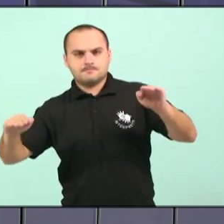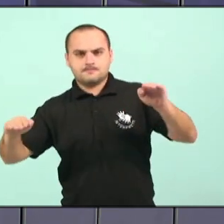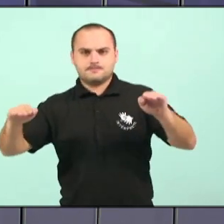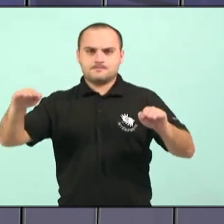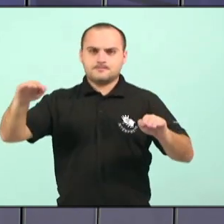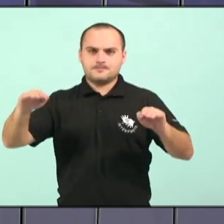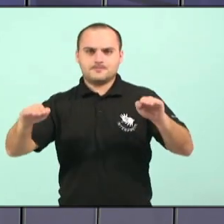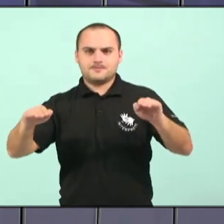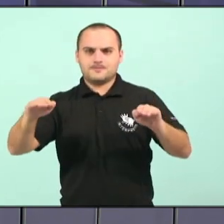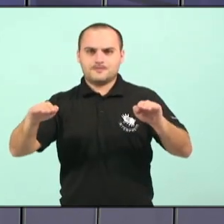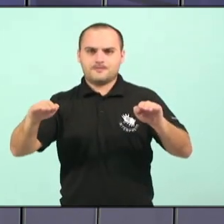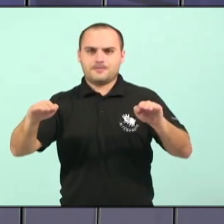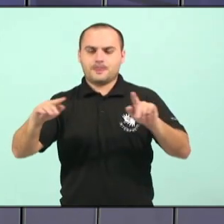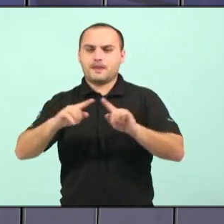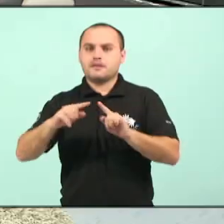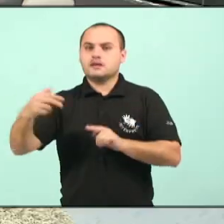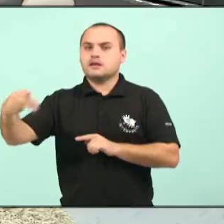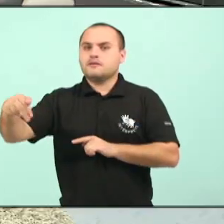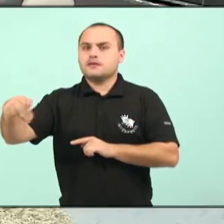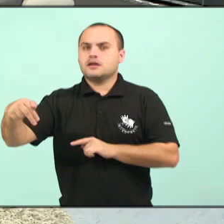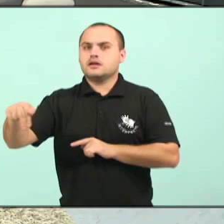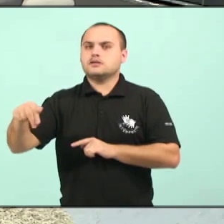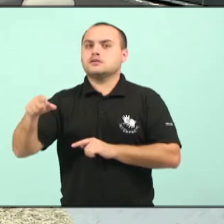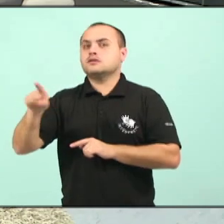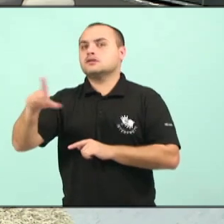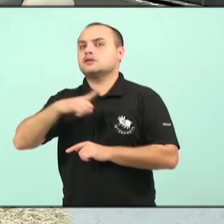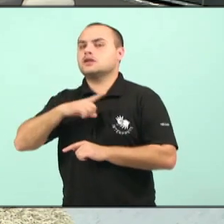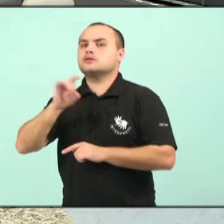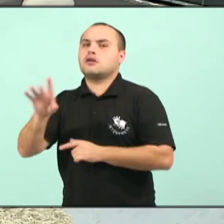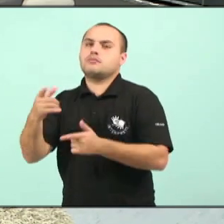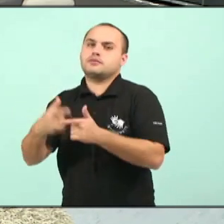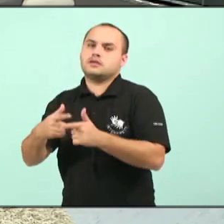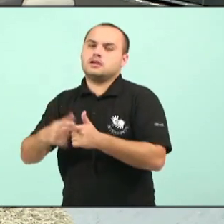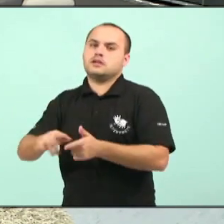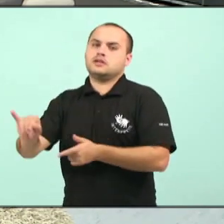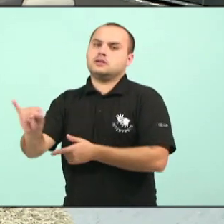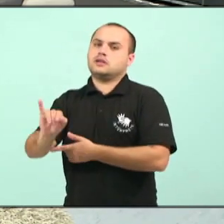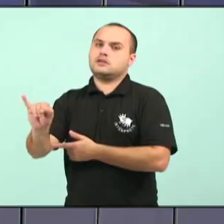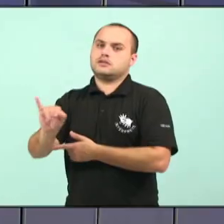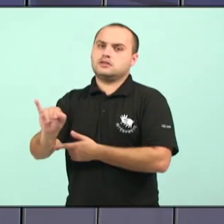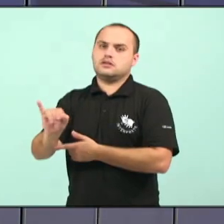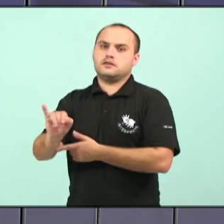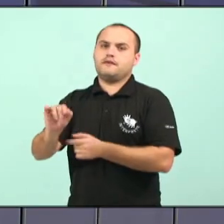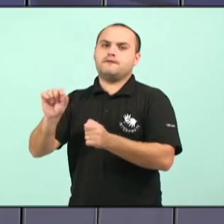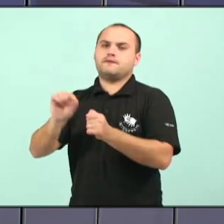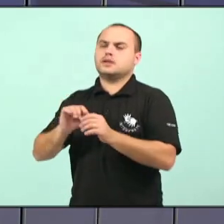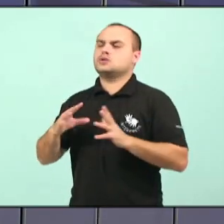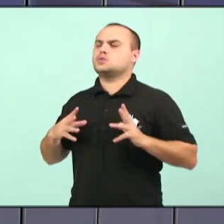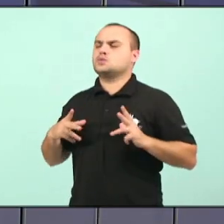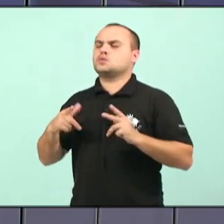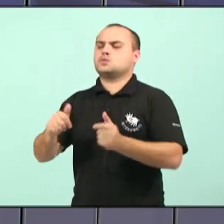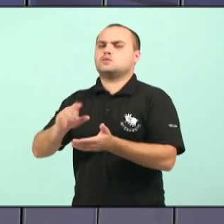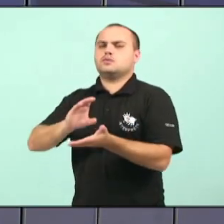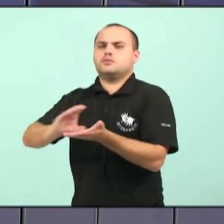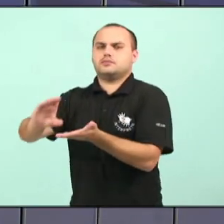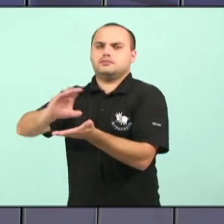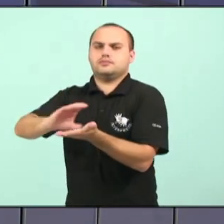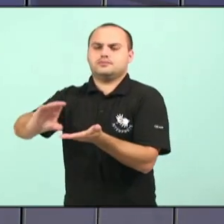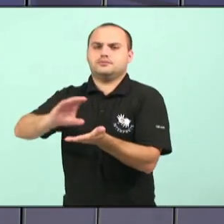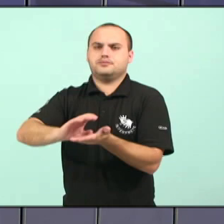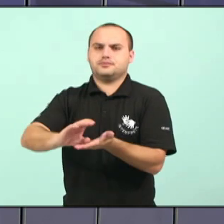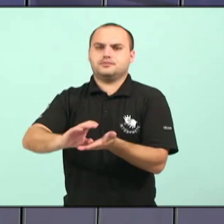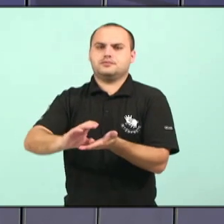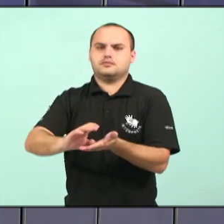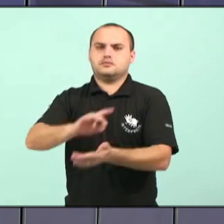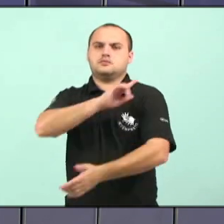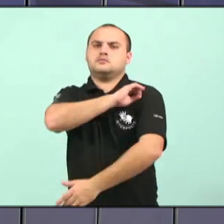Estamos voltando. Mas Navegantes só existe por causa de Itajaí. Só existe porque Itajaí fez todos os investimentos, existe uma autoridade portuária que